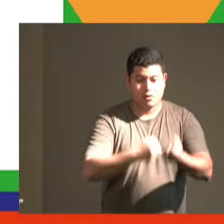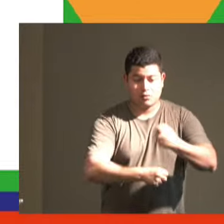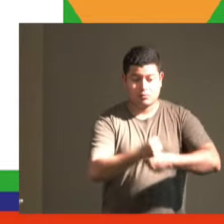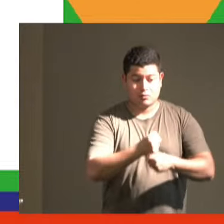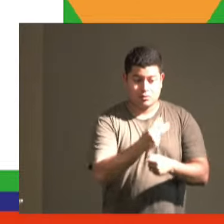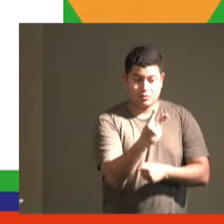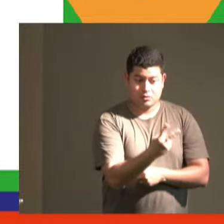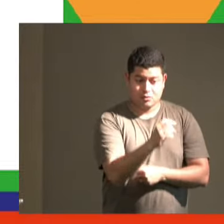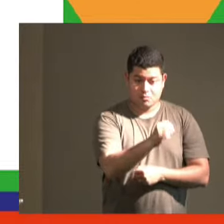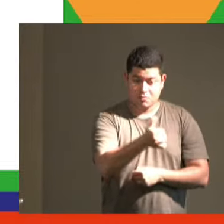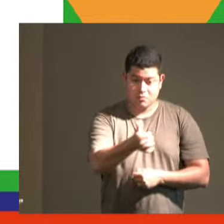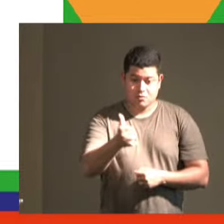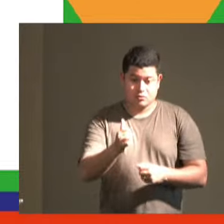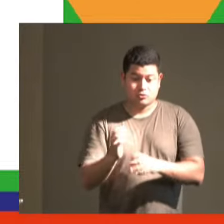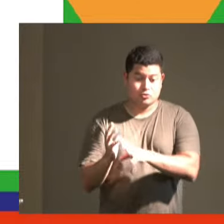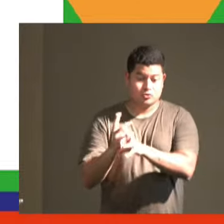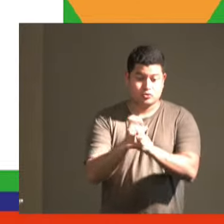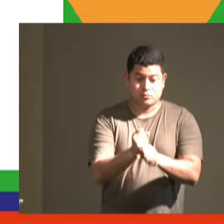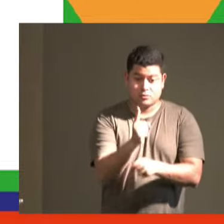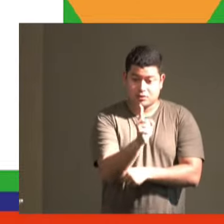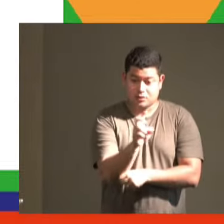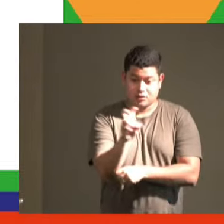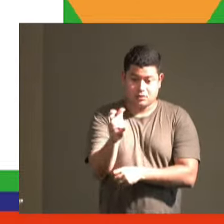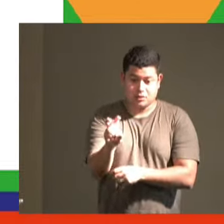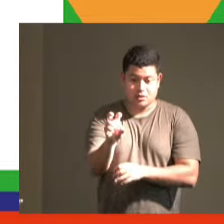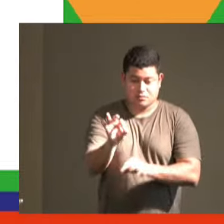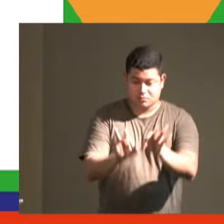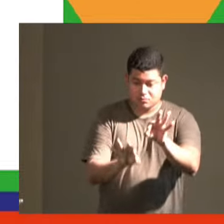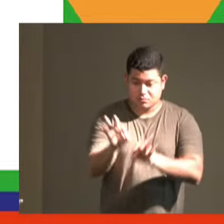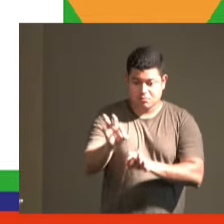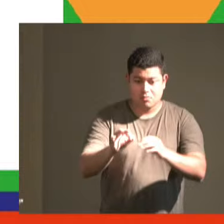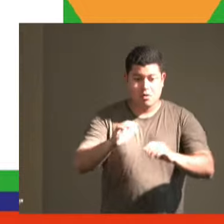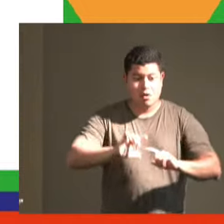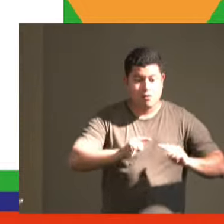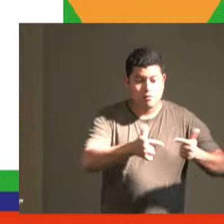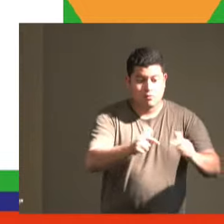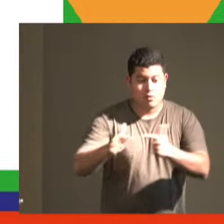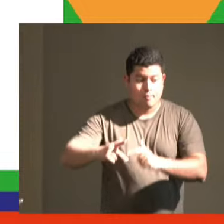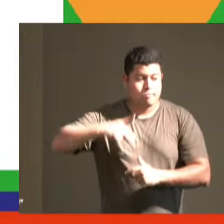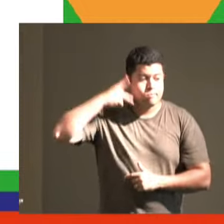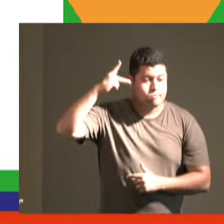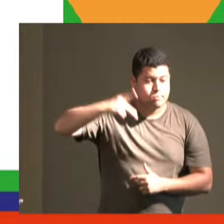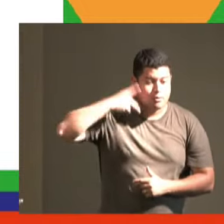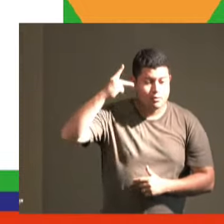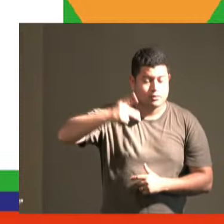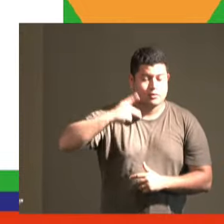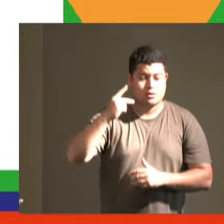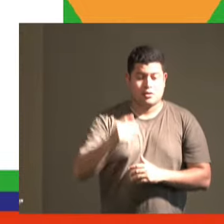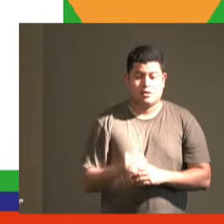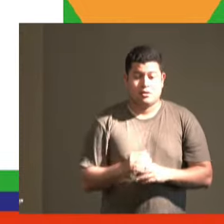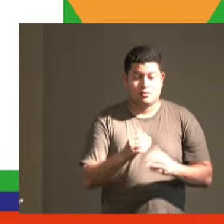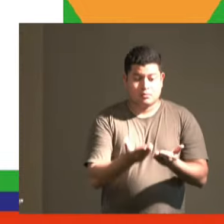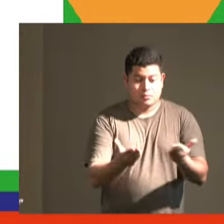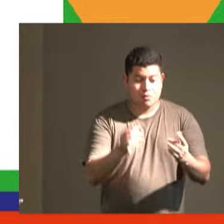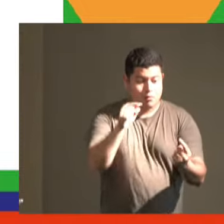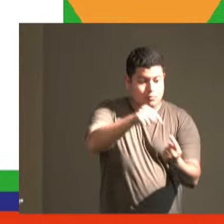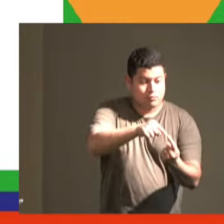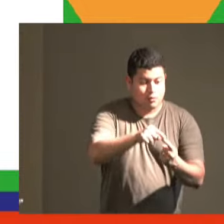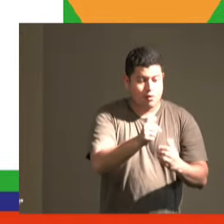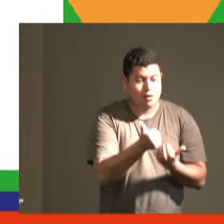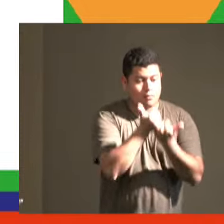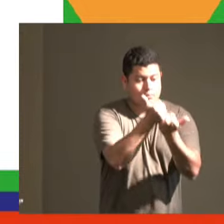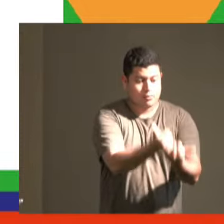quando 15 ministérios organizaram ações e políticas para essa população e que ficou